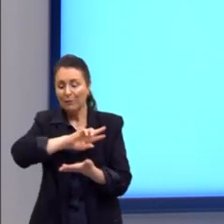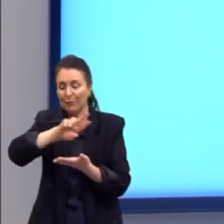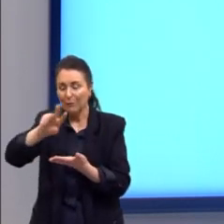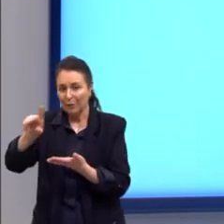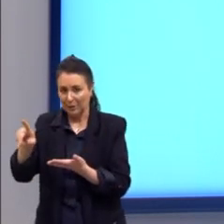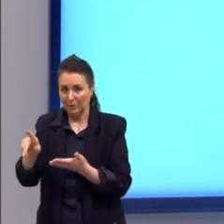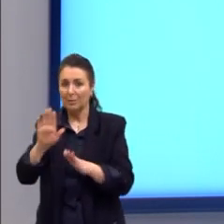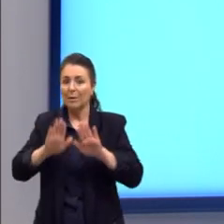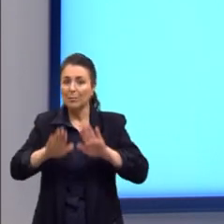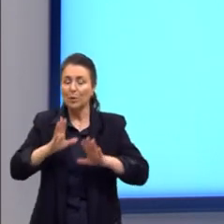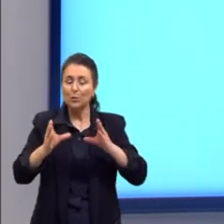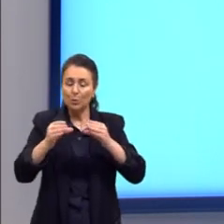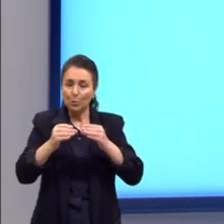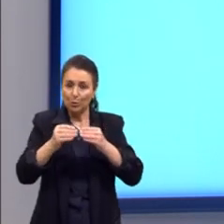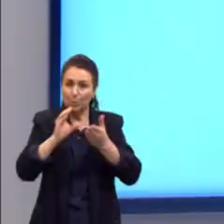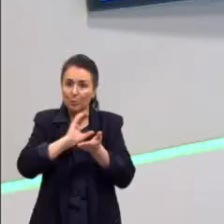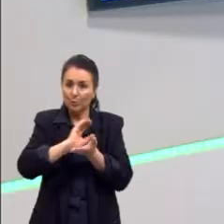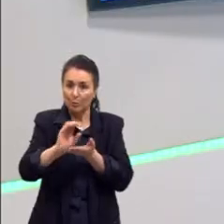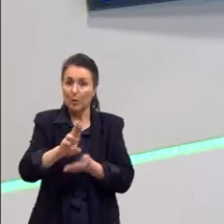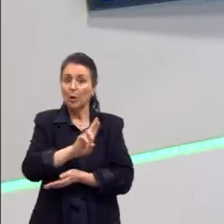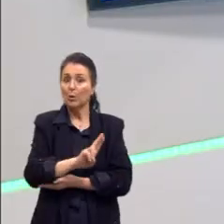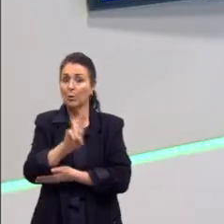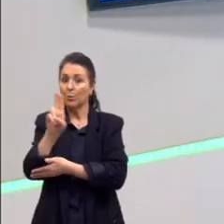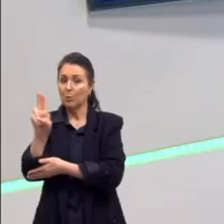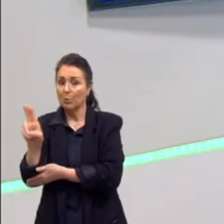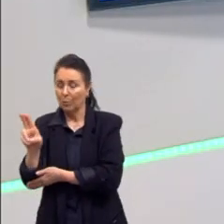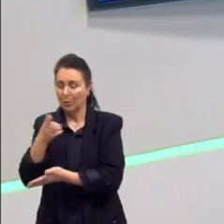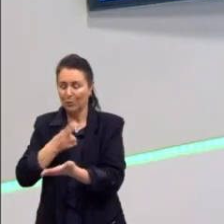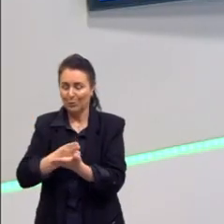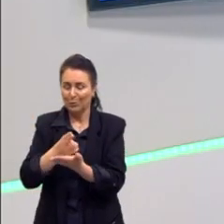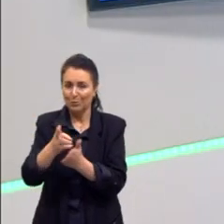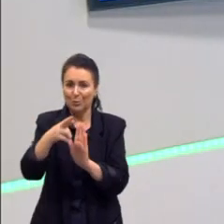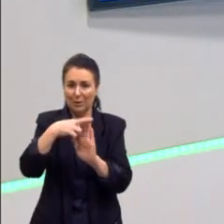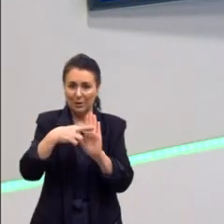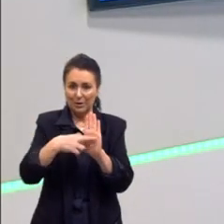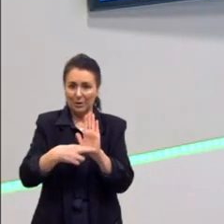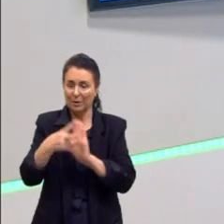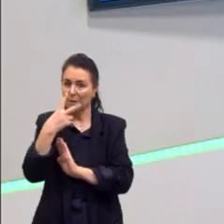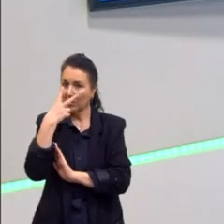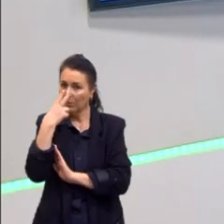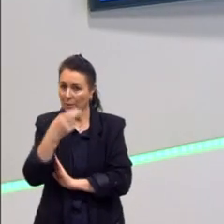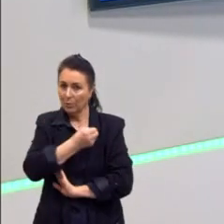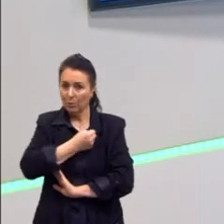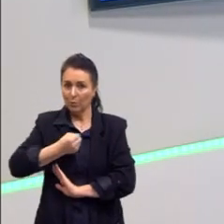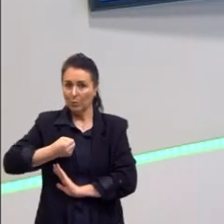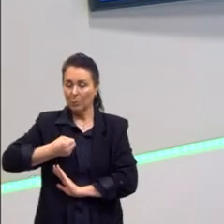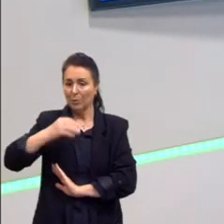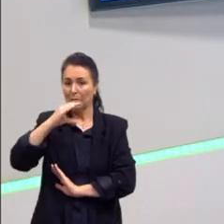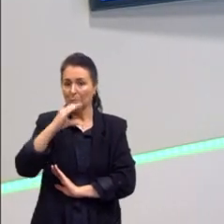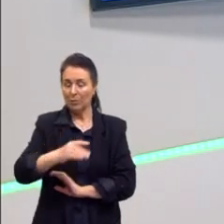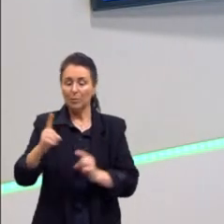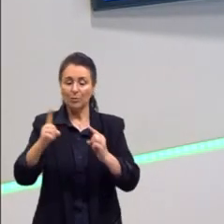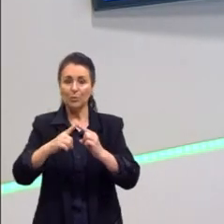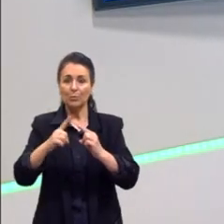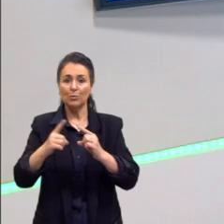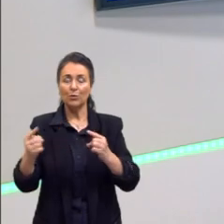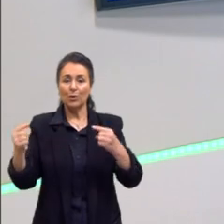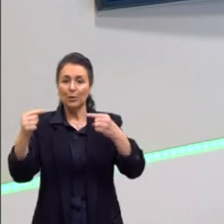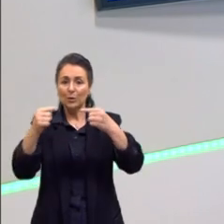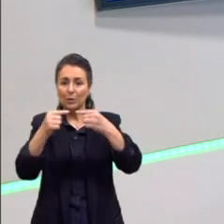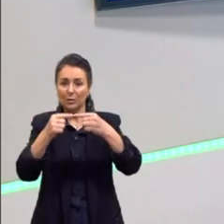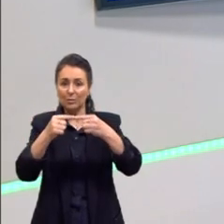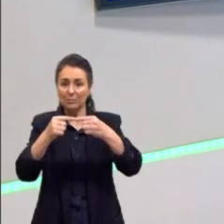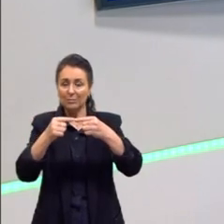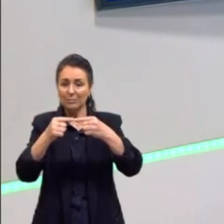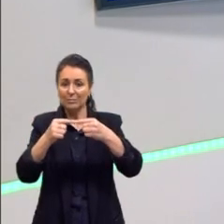orgânicas e A nomenclatura segue a mesma regra das demais né número de carbonos tipo de ligação EA